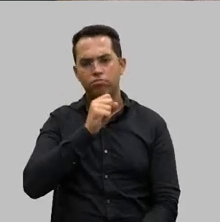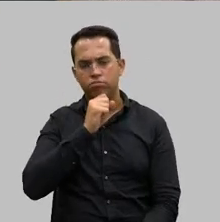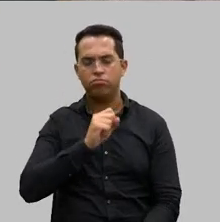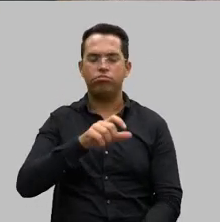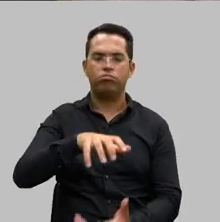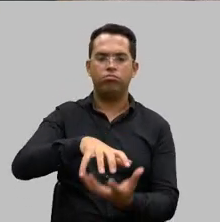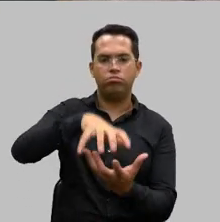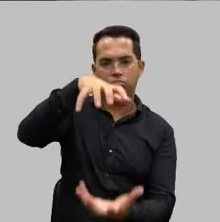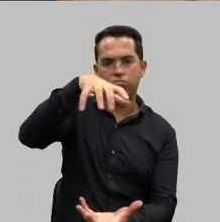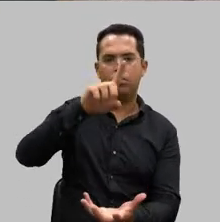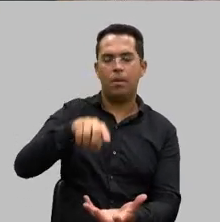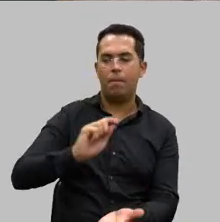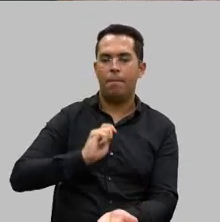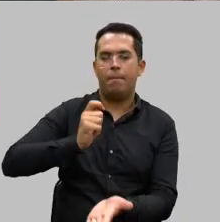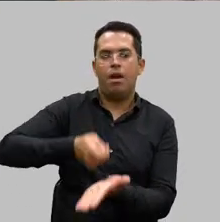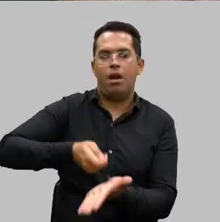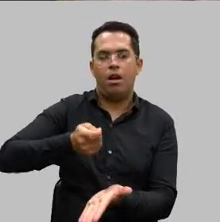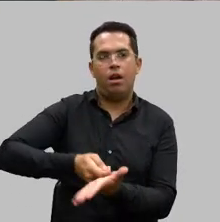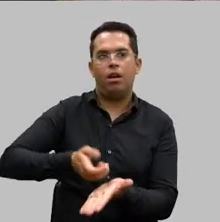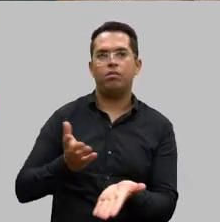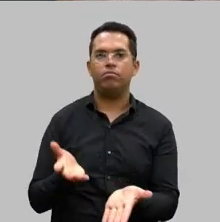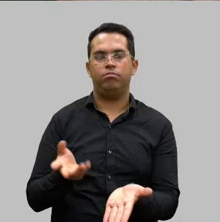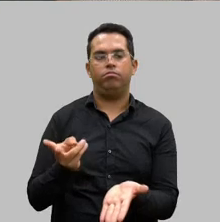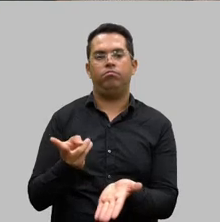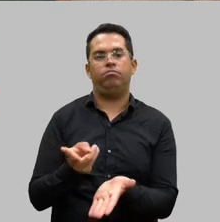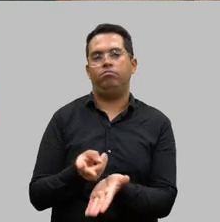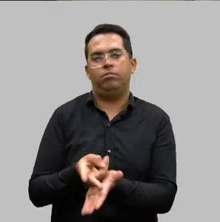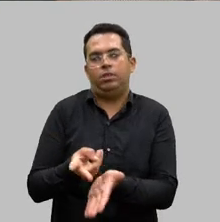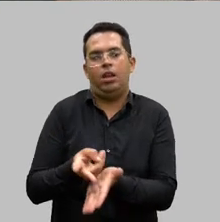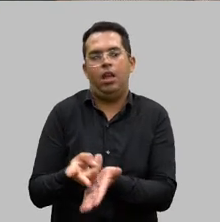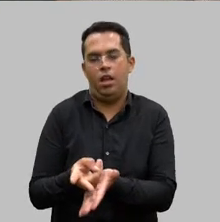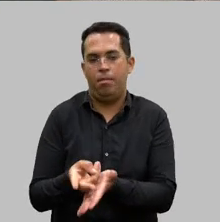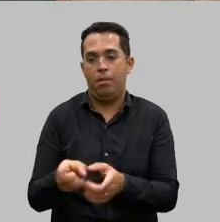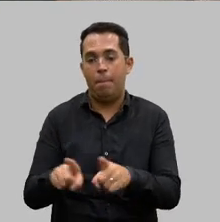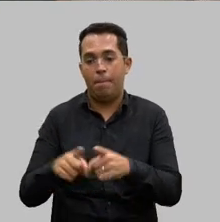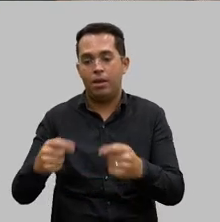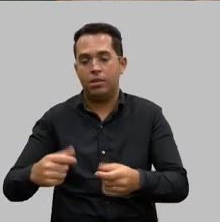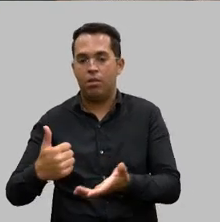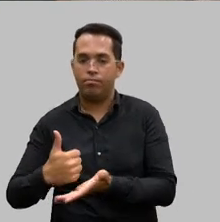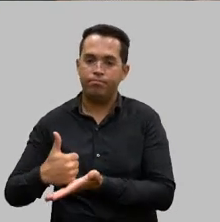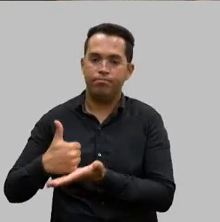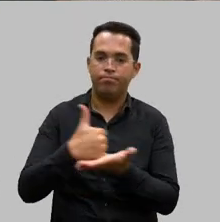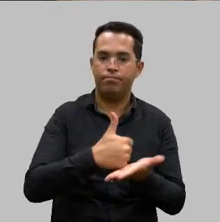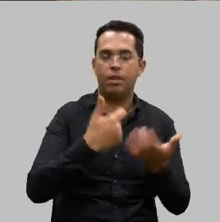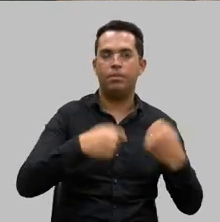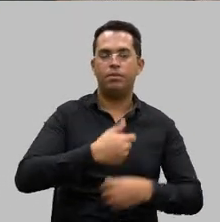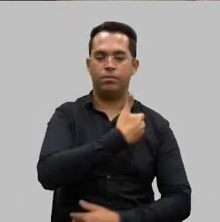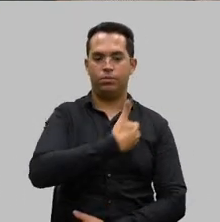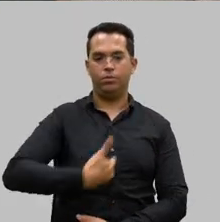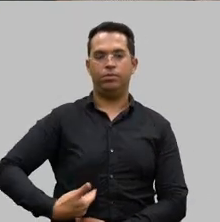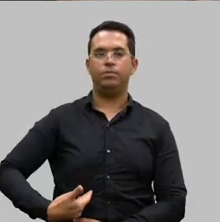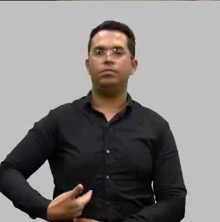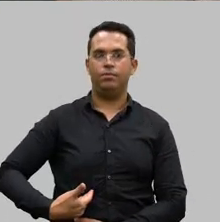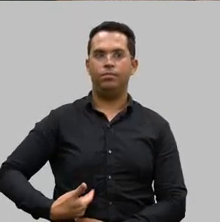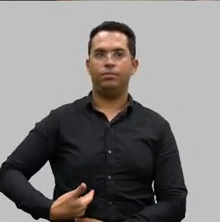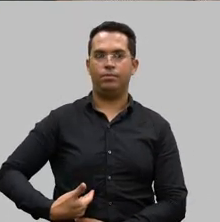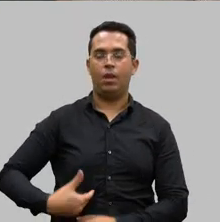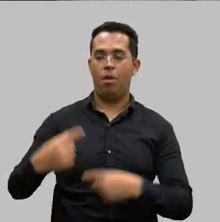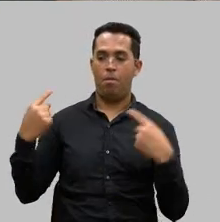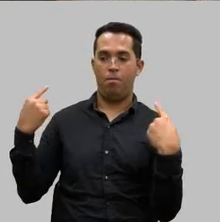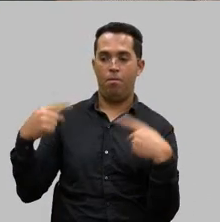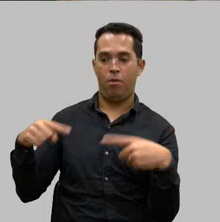precisa o governo cruza os braços então nós temos que provocar sim para que coloque em lei uma